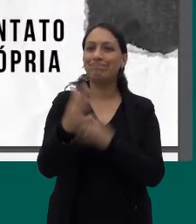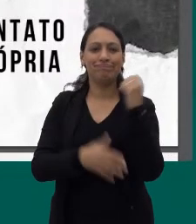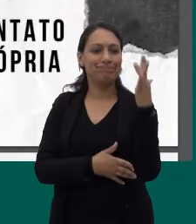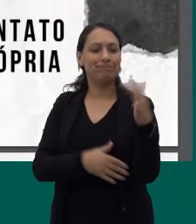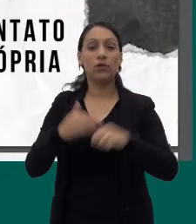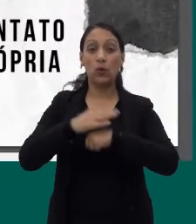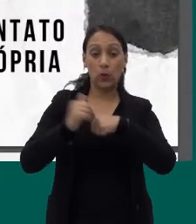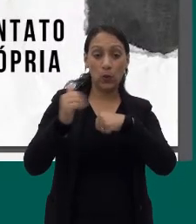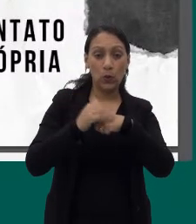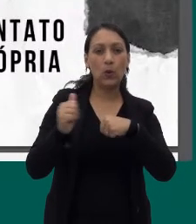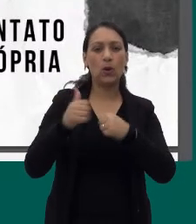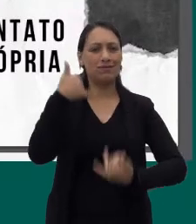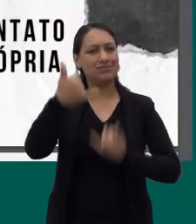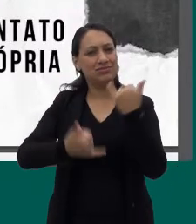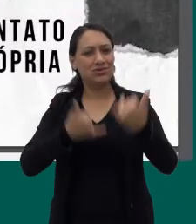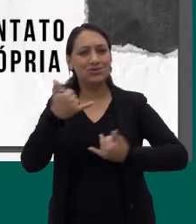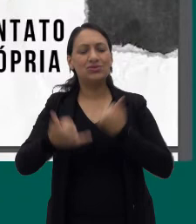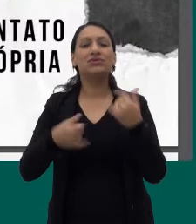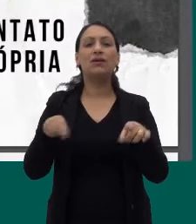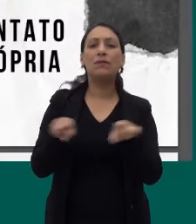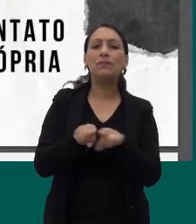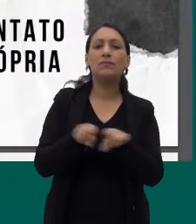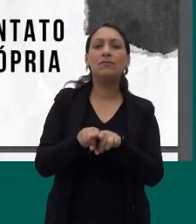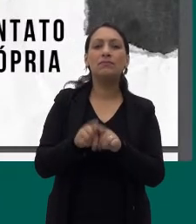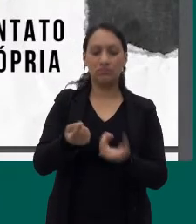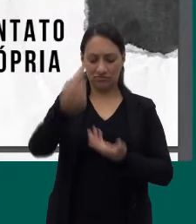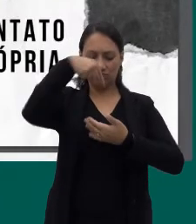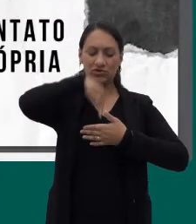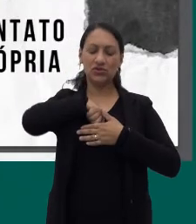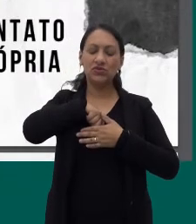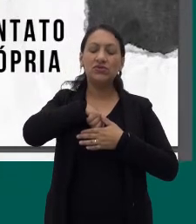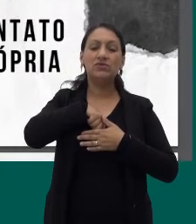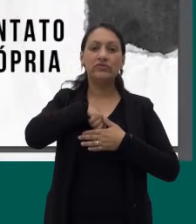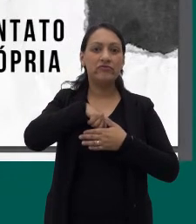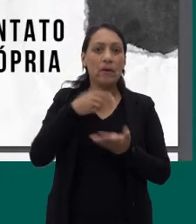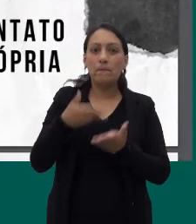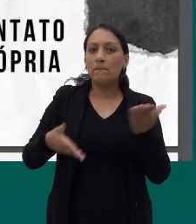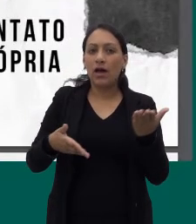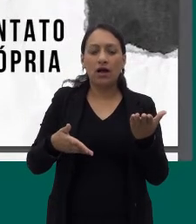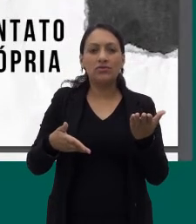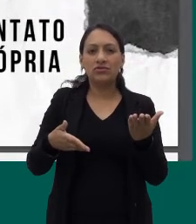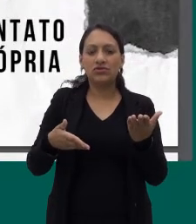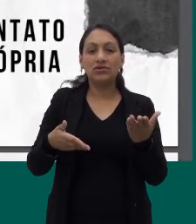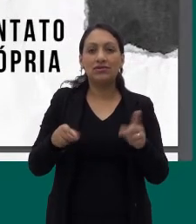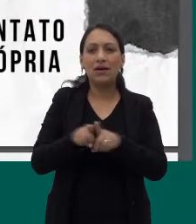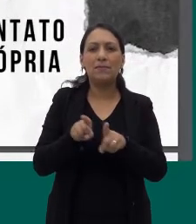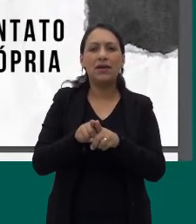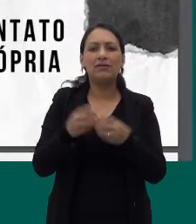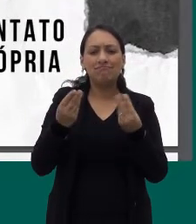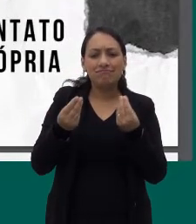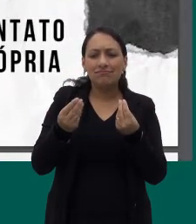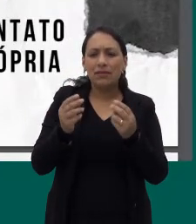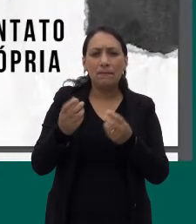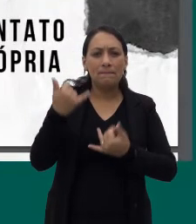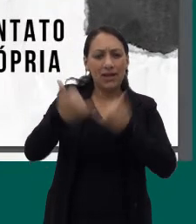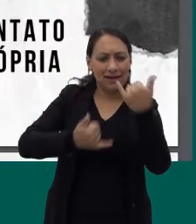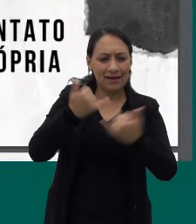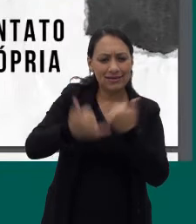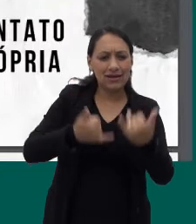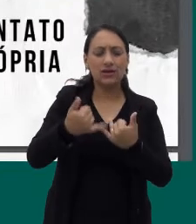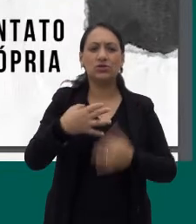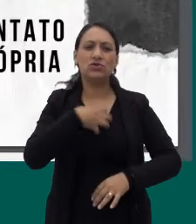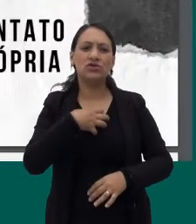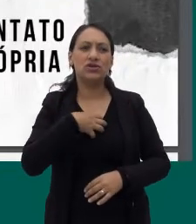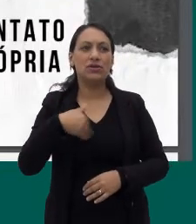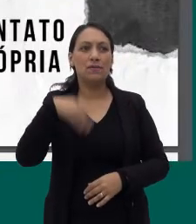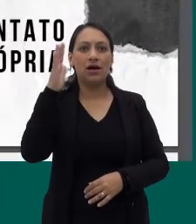com o lúdico, né? E até com a própria subjetividade. A gente acaba perdendo o senso da brincadeira, nada mais é engraçado,